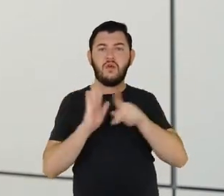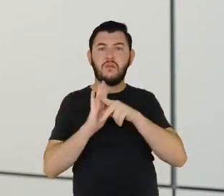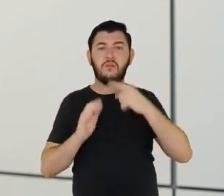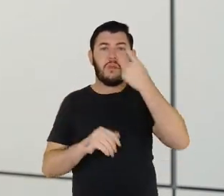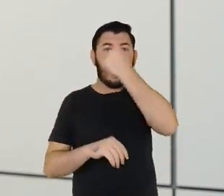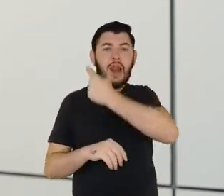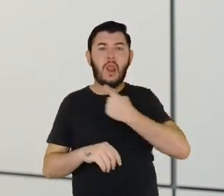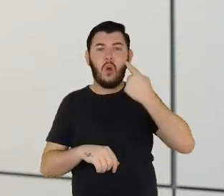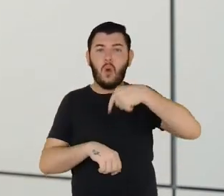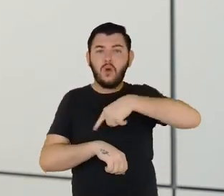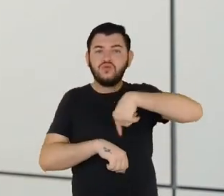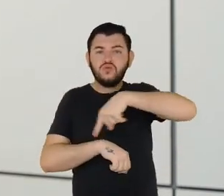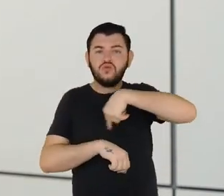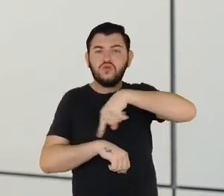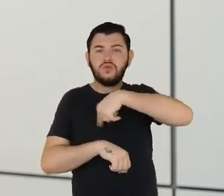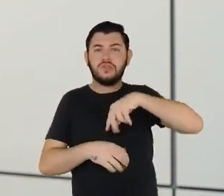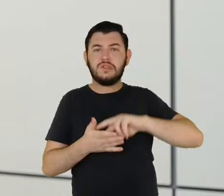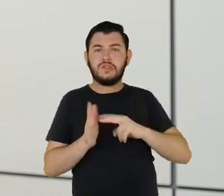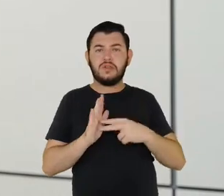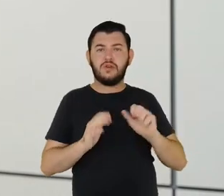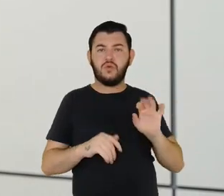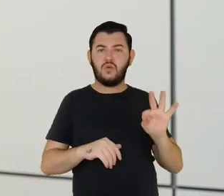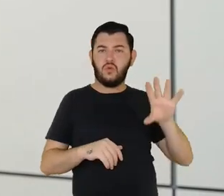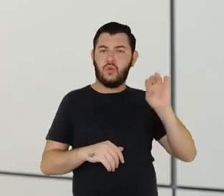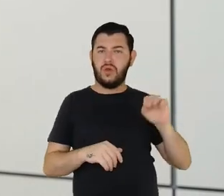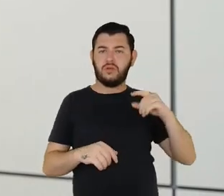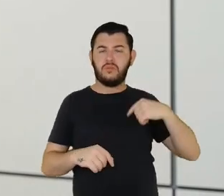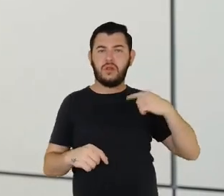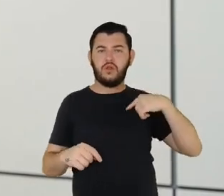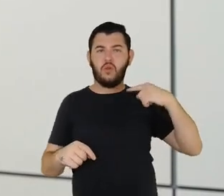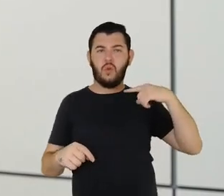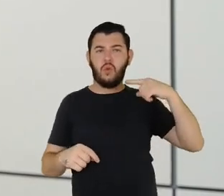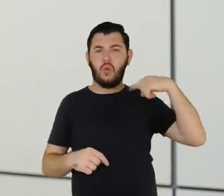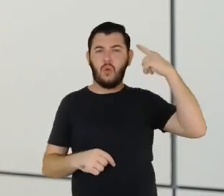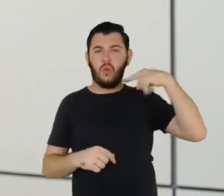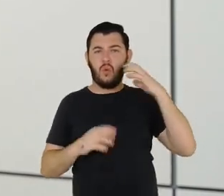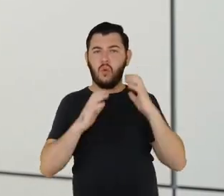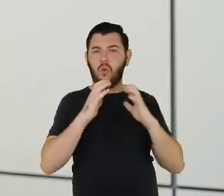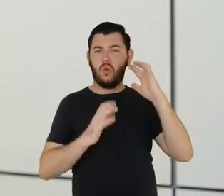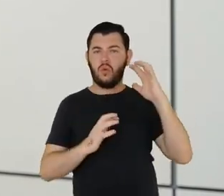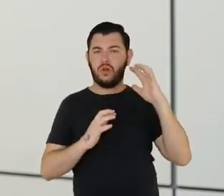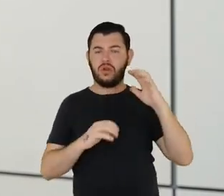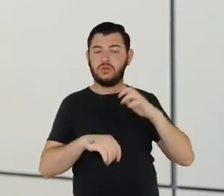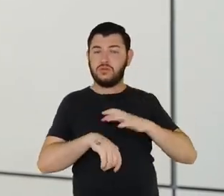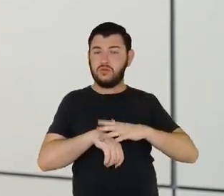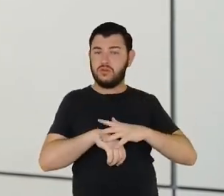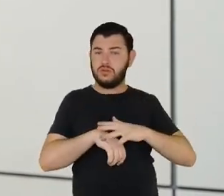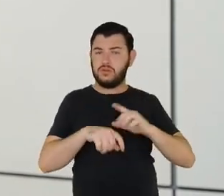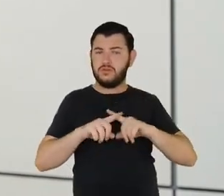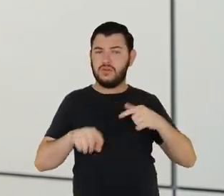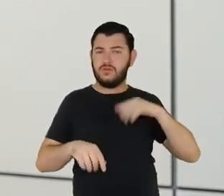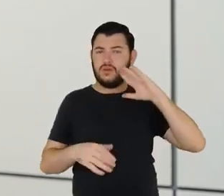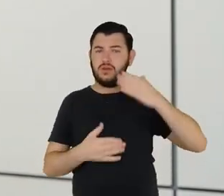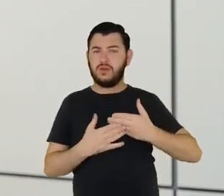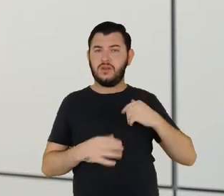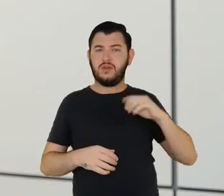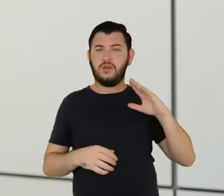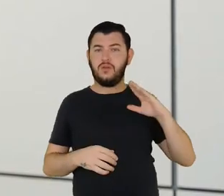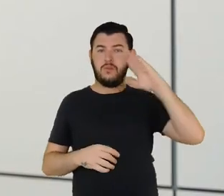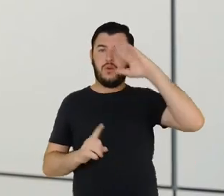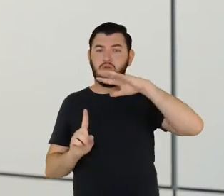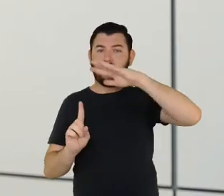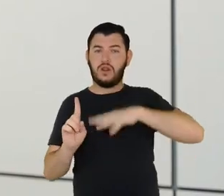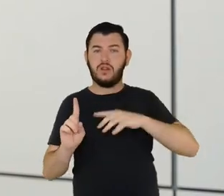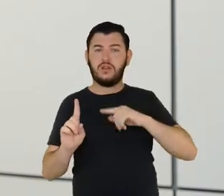doença, talvez seja. Eu acho que o bolsonarismo tem uma grande dose de psicopatia, de doença. Então, o cara sabia que ele estava